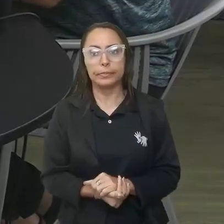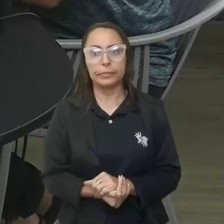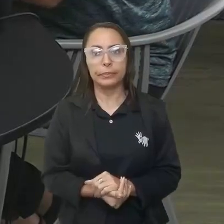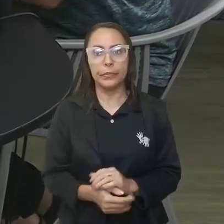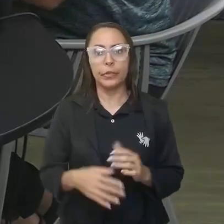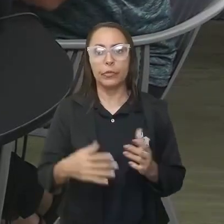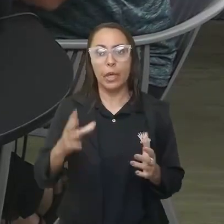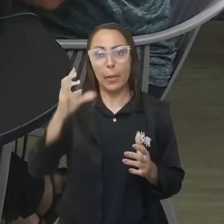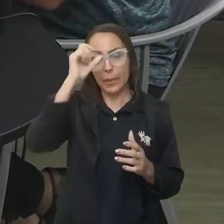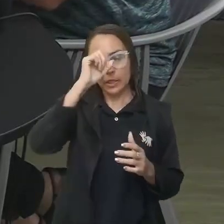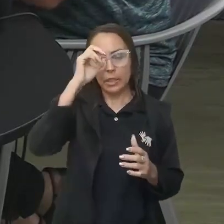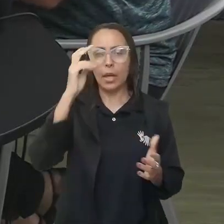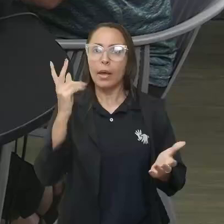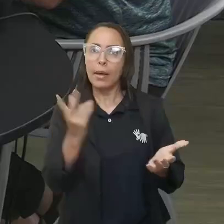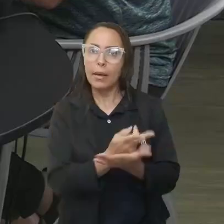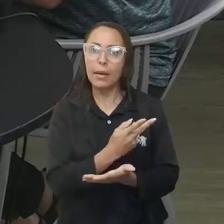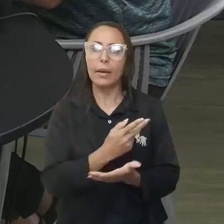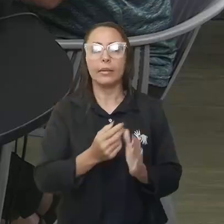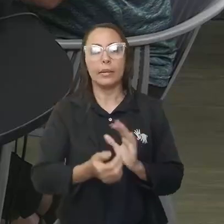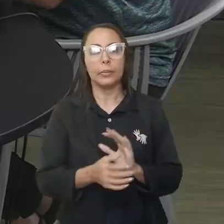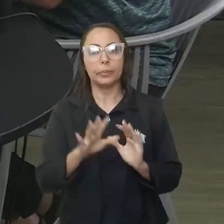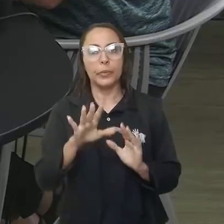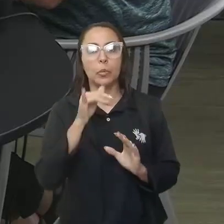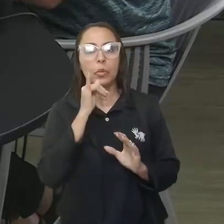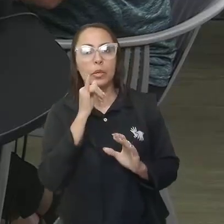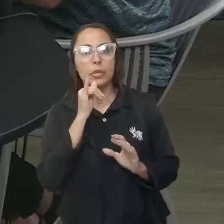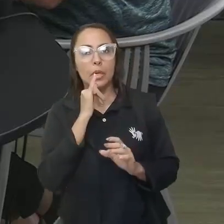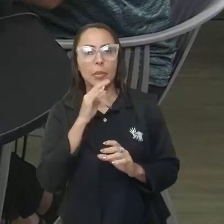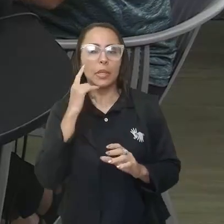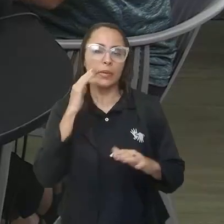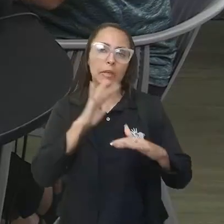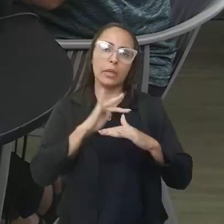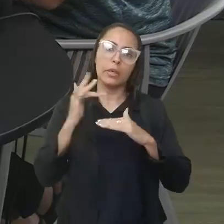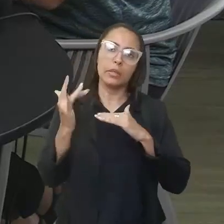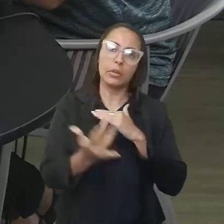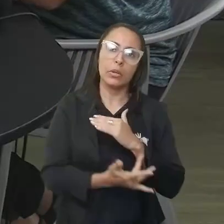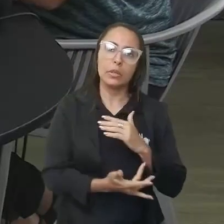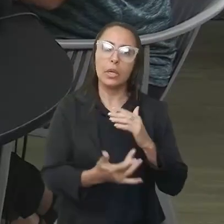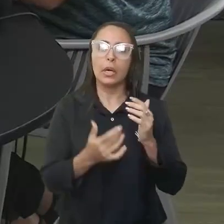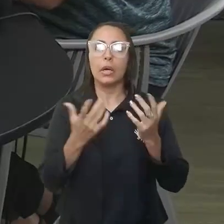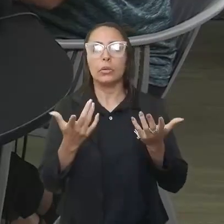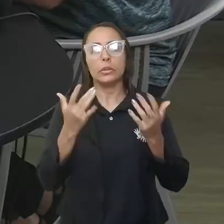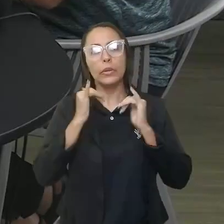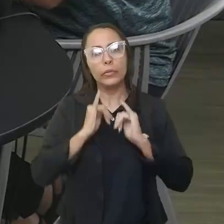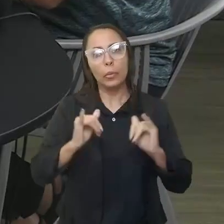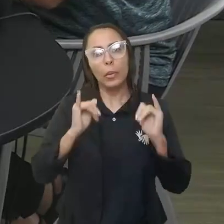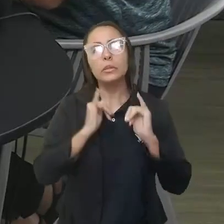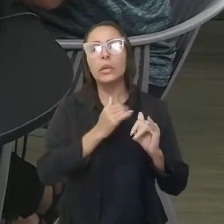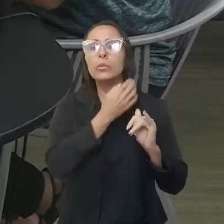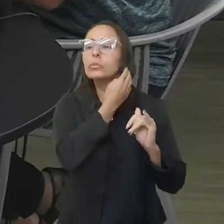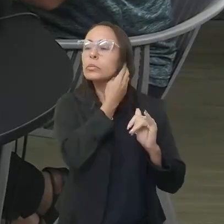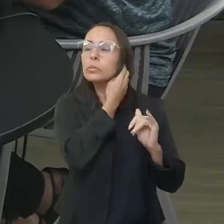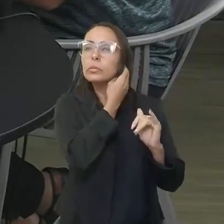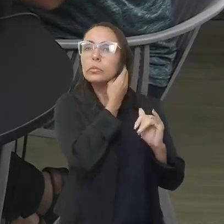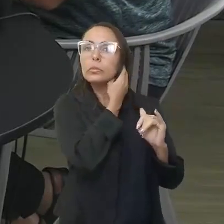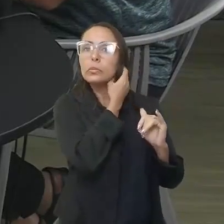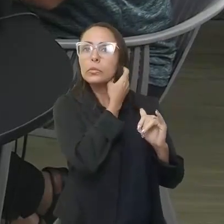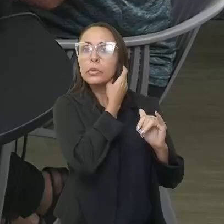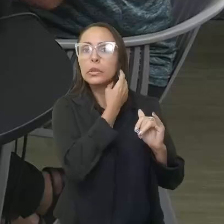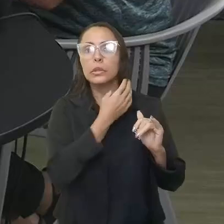aprendidas de forma errada. Então, por exemplo, através das redes sociais, disseminação de informações que são muito